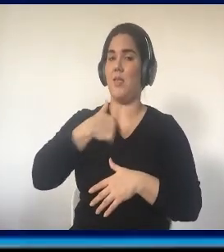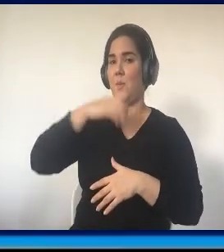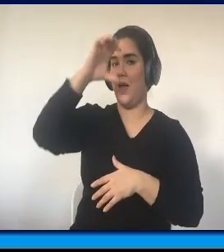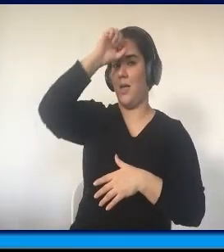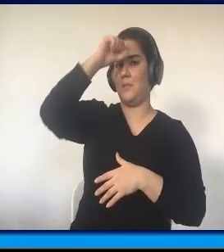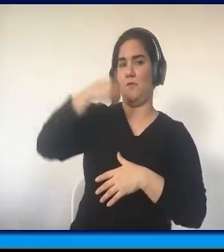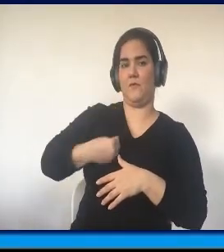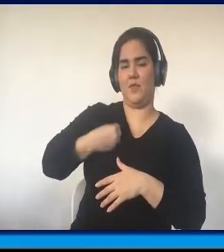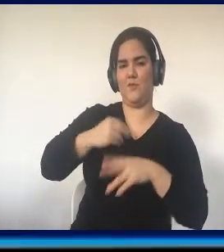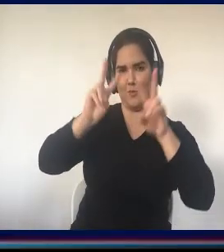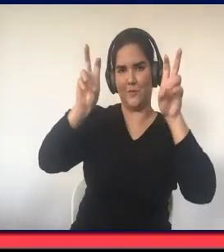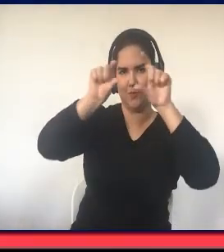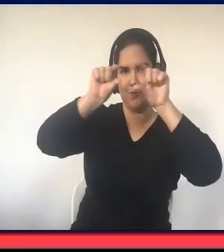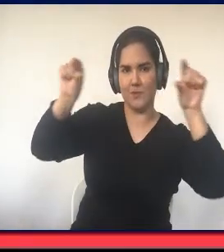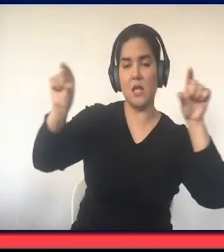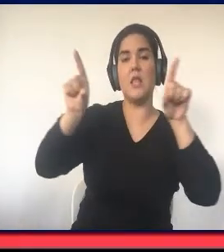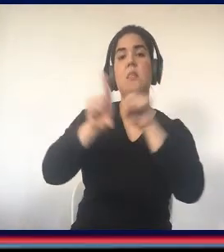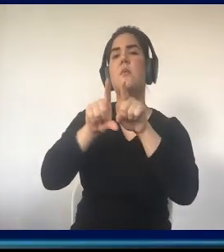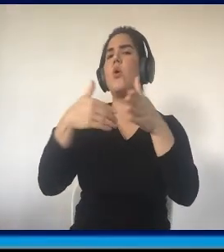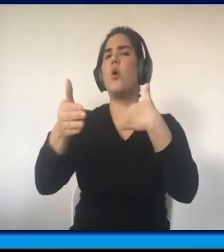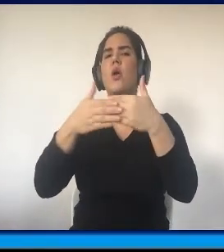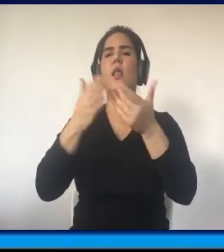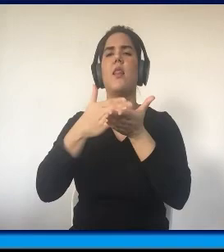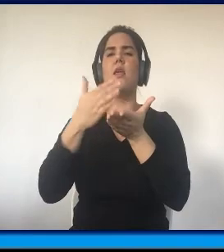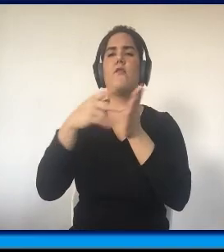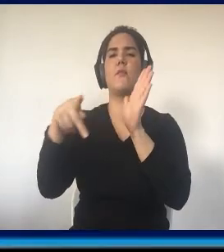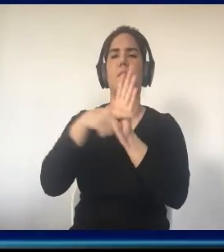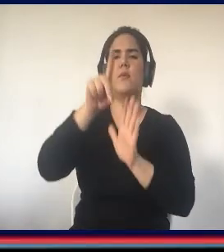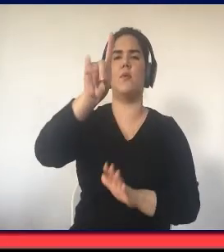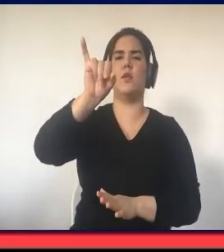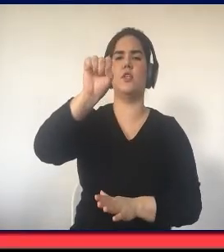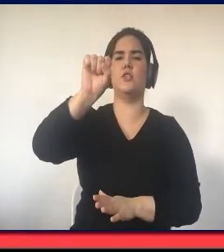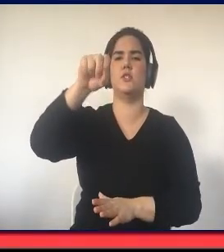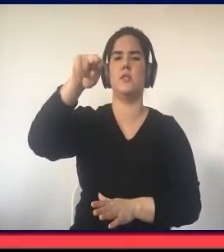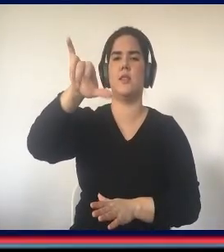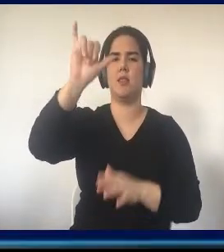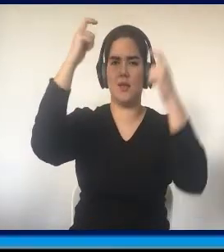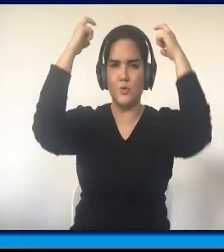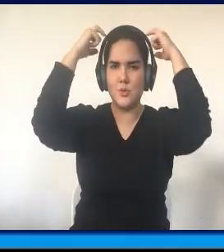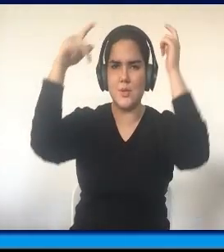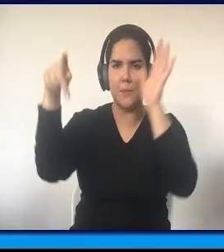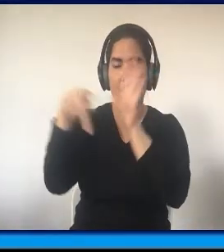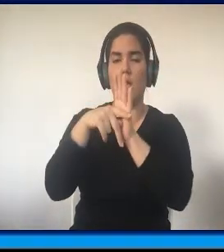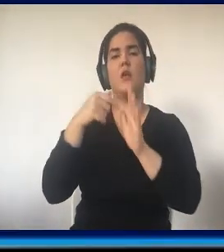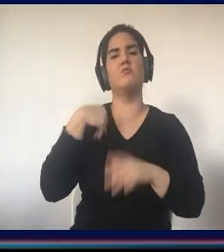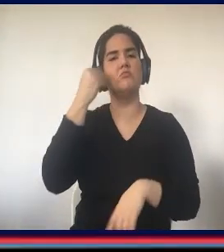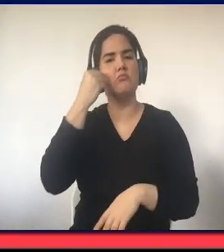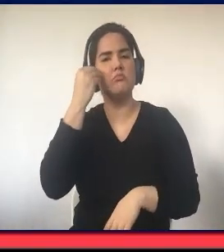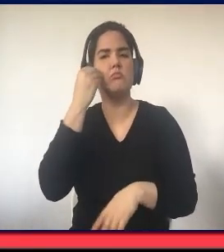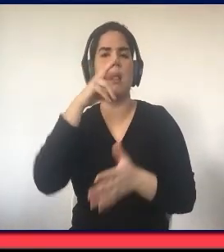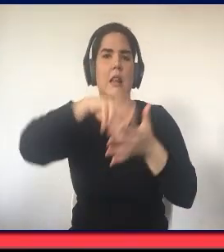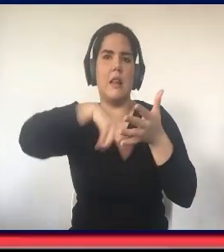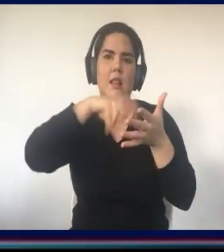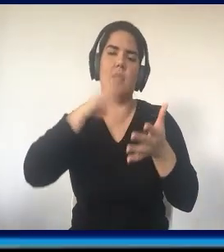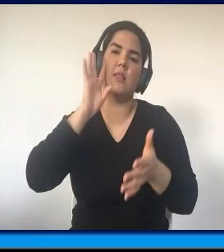da Disney. Os caras trabalham numa excelência incrível. Então ali dá para tirar várias ideias. Tem um livro muito legal, que é um livro